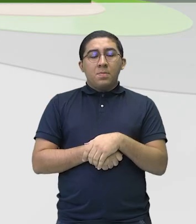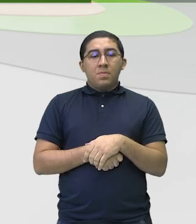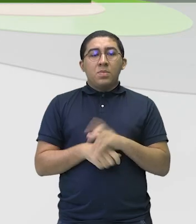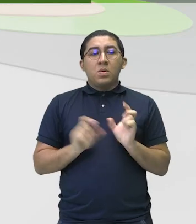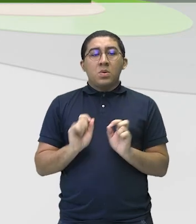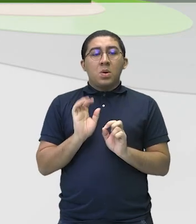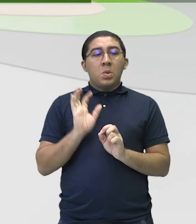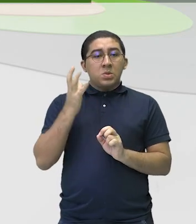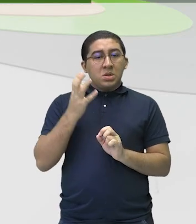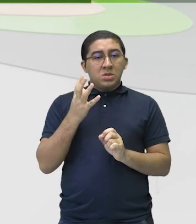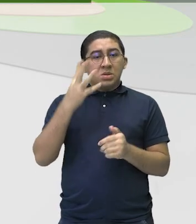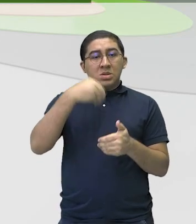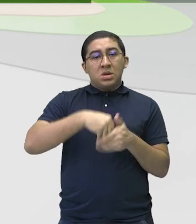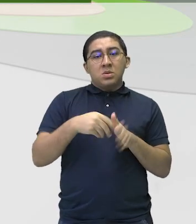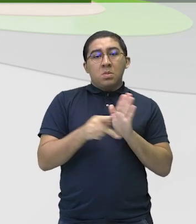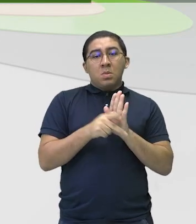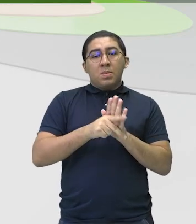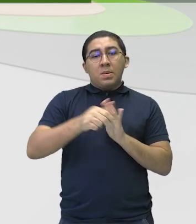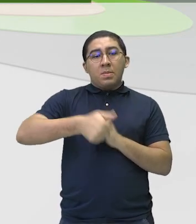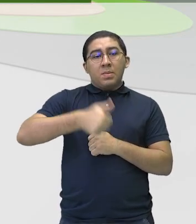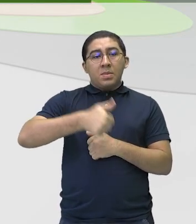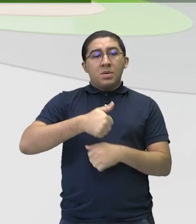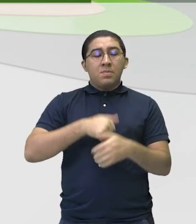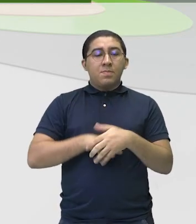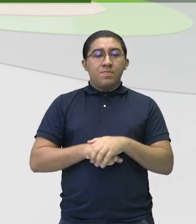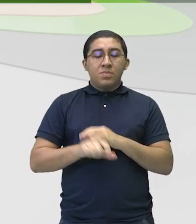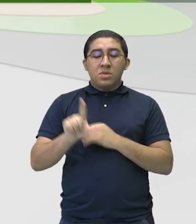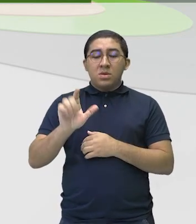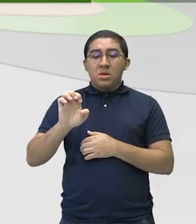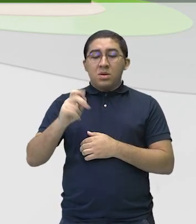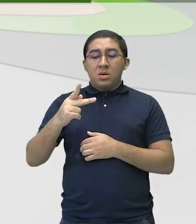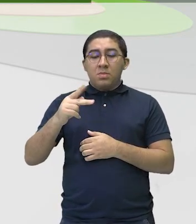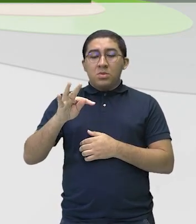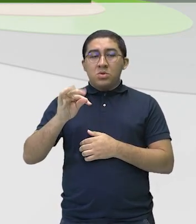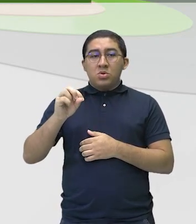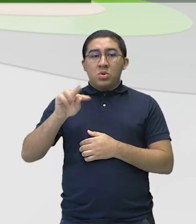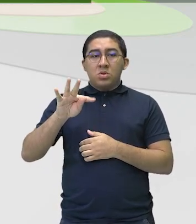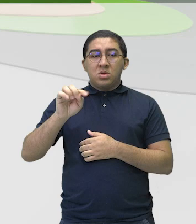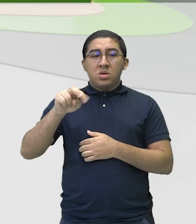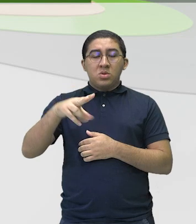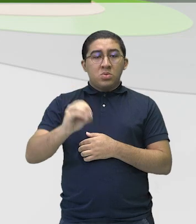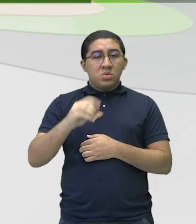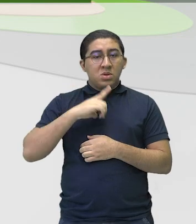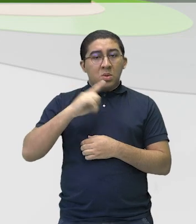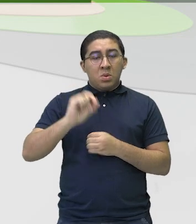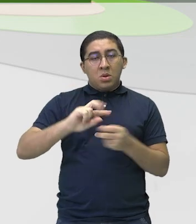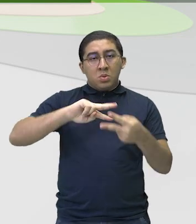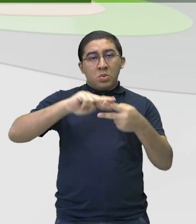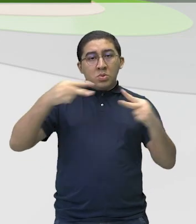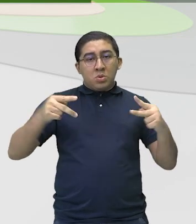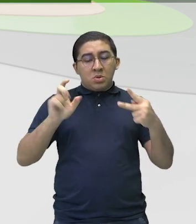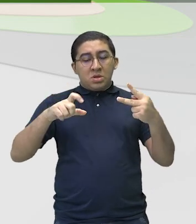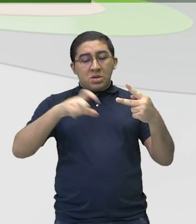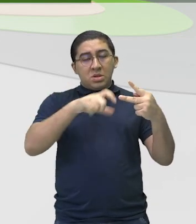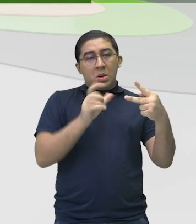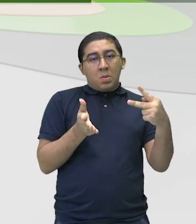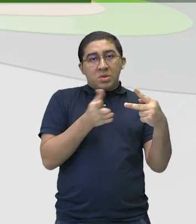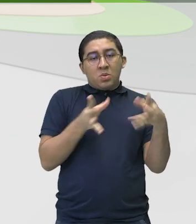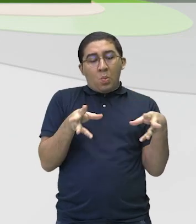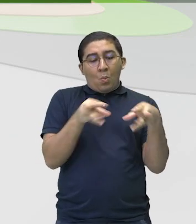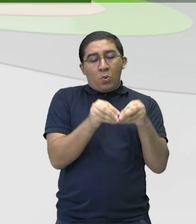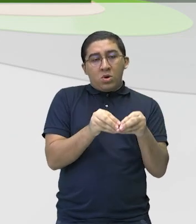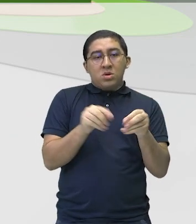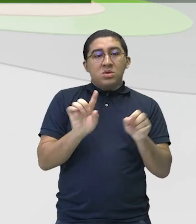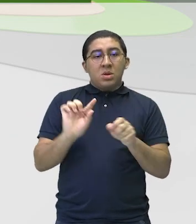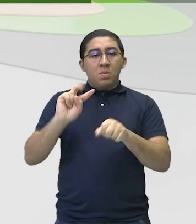que acontece dentro da prófase 1? No leptóteno, os cromossomos começam a se condensar e ficam mais finos e longos. Já no